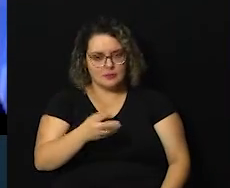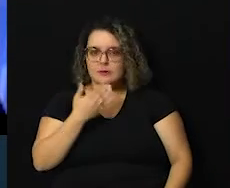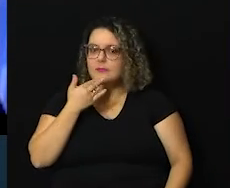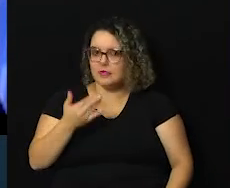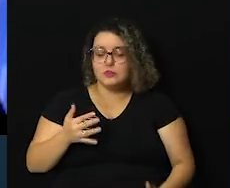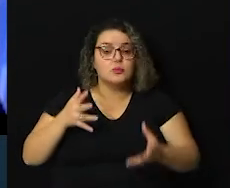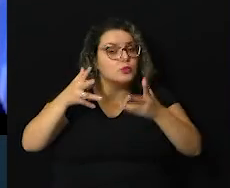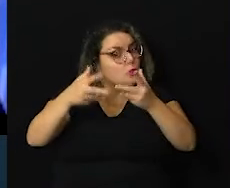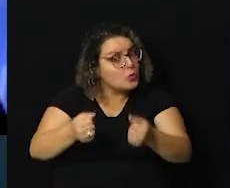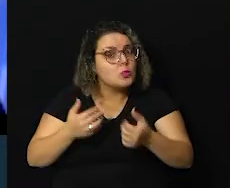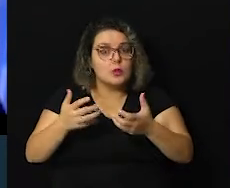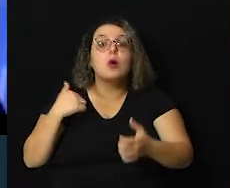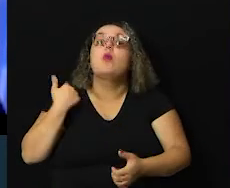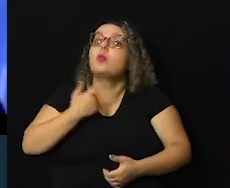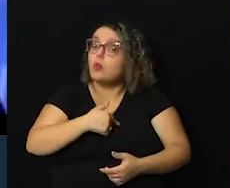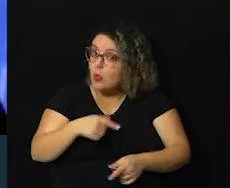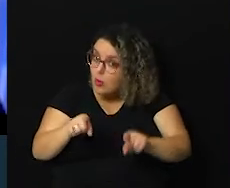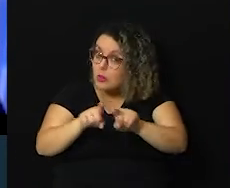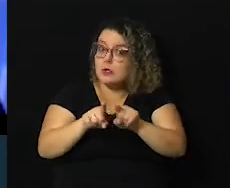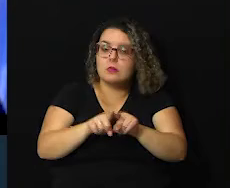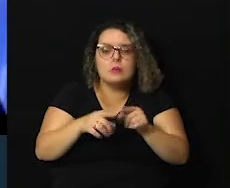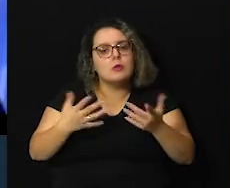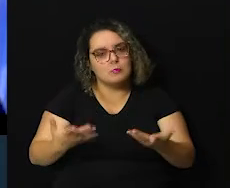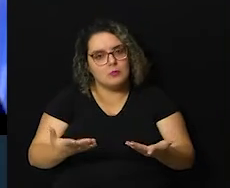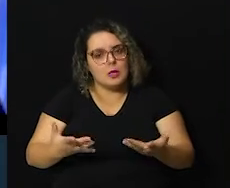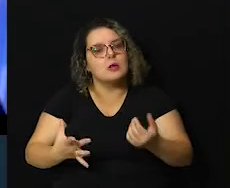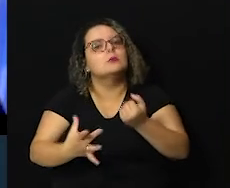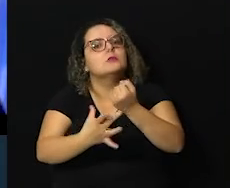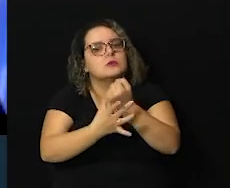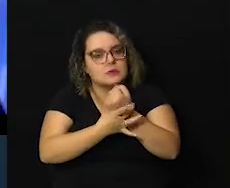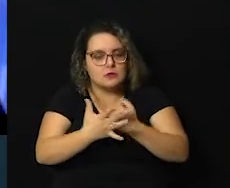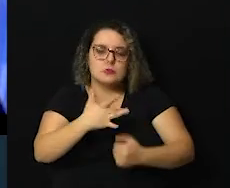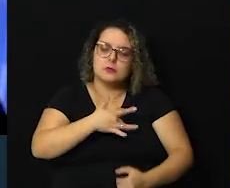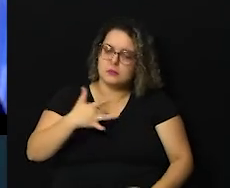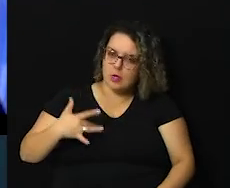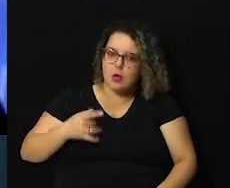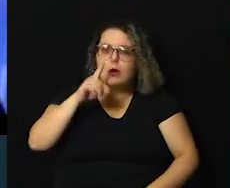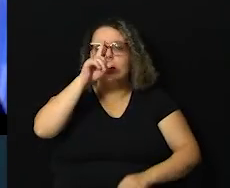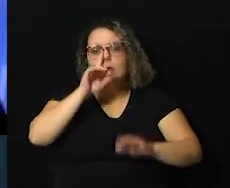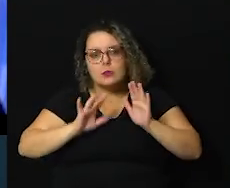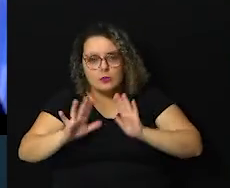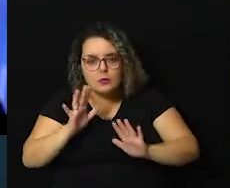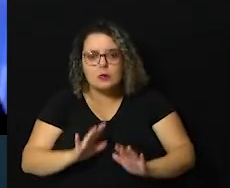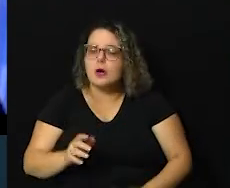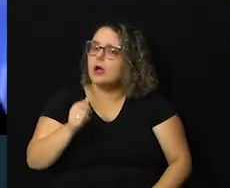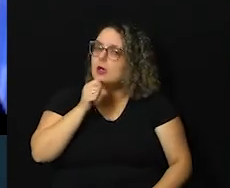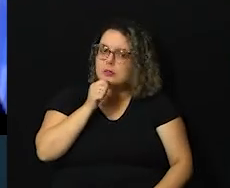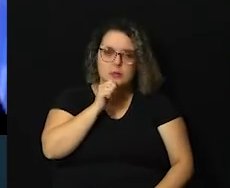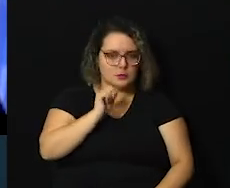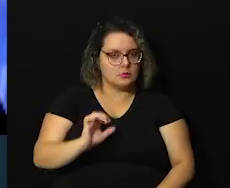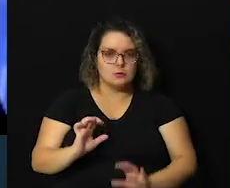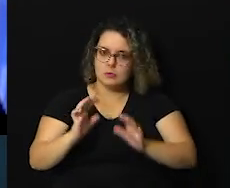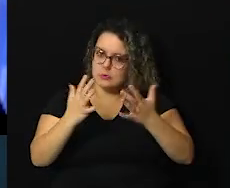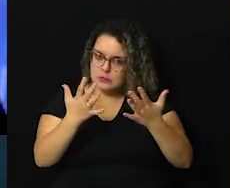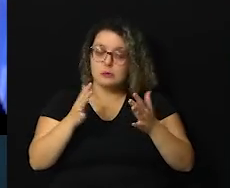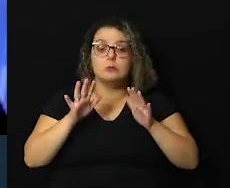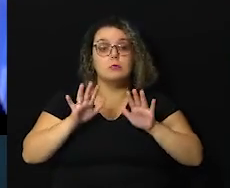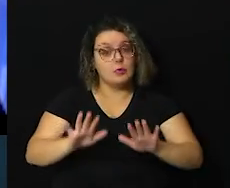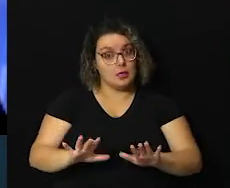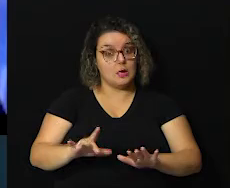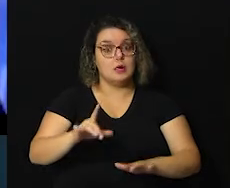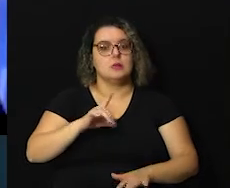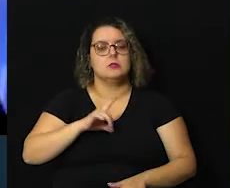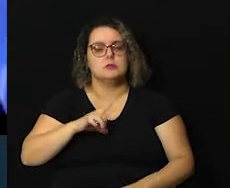presencial e dá sim todo mundo quer a gente também quer mas por questões de segurança e por questões da Saúde gente ainda está promovendo